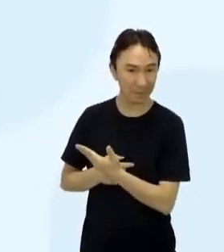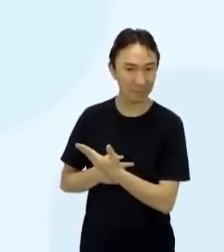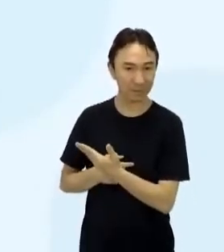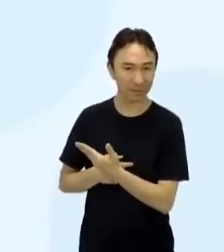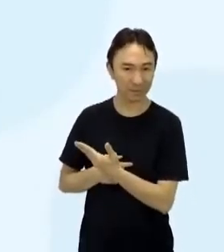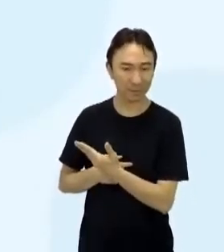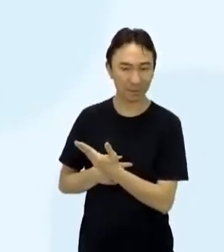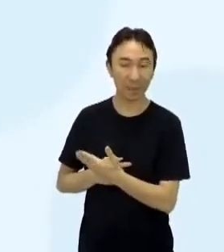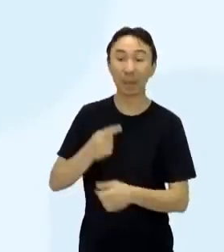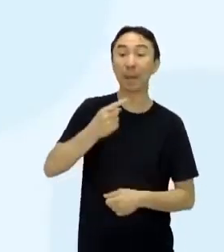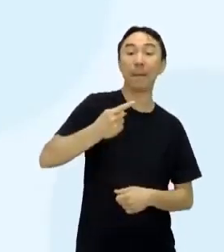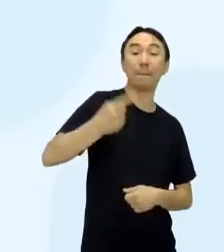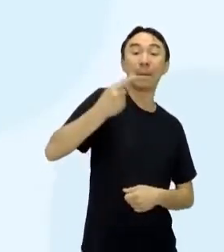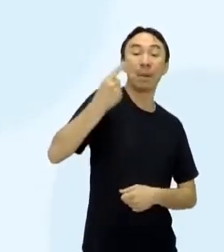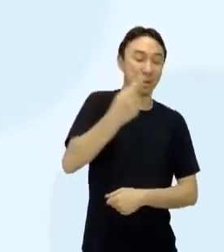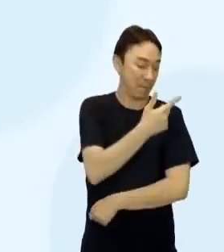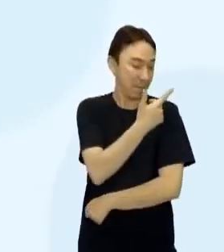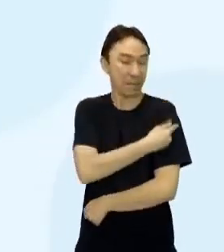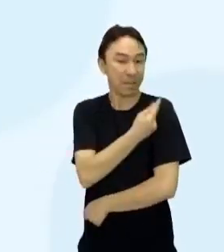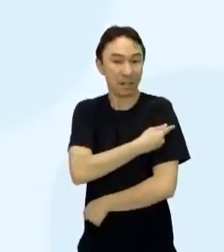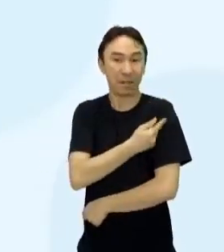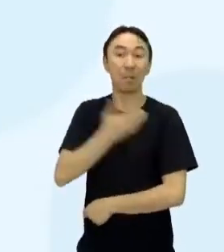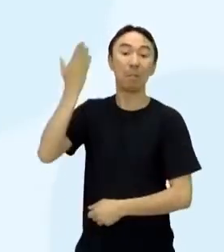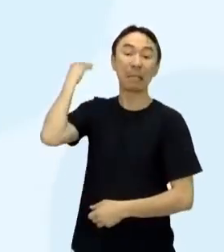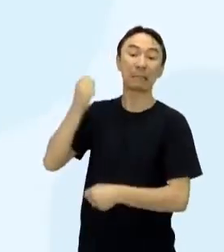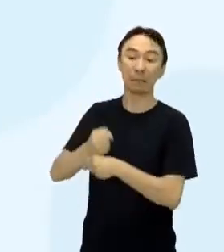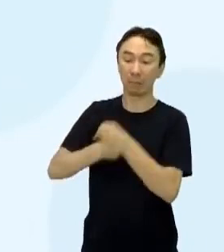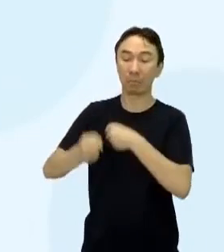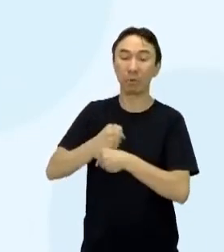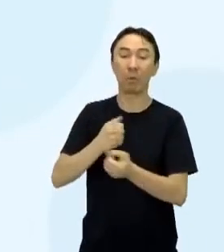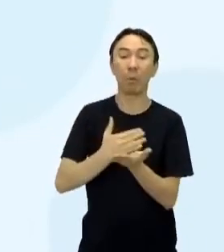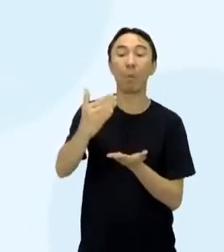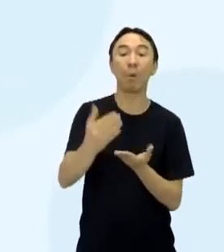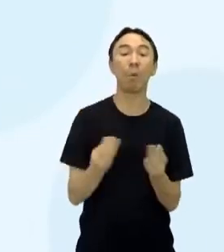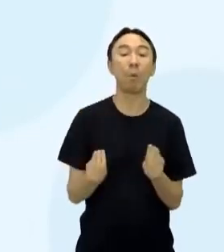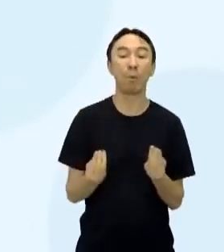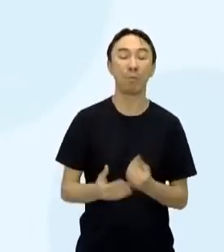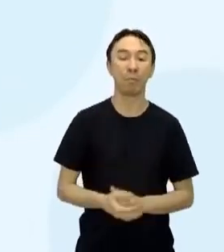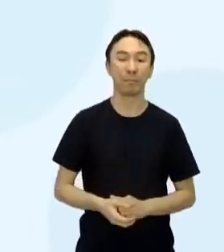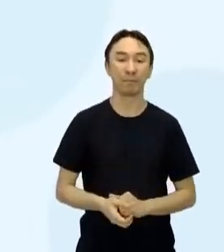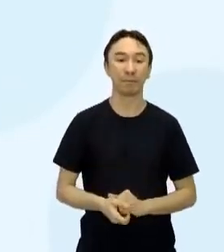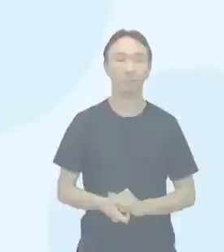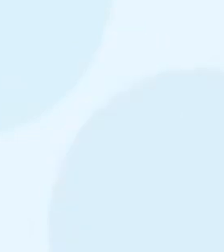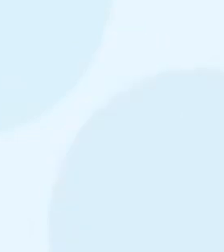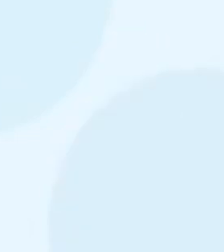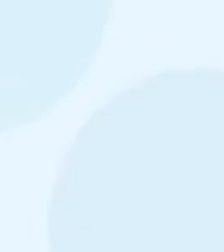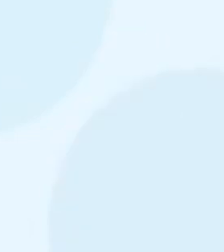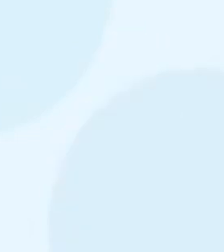Quando foi que surgiu a primeira vacina? 1 minuto.